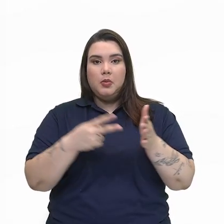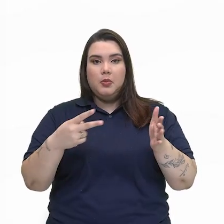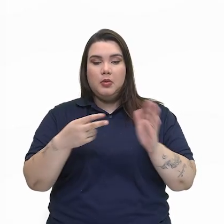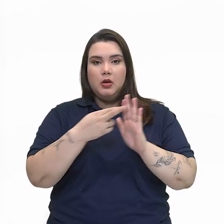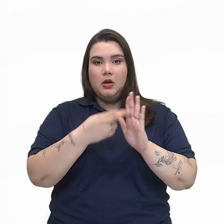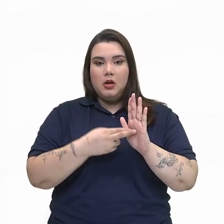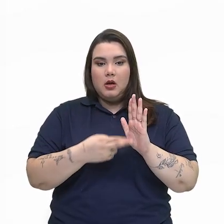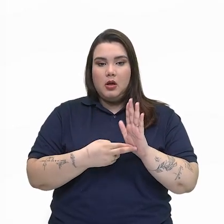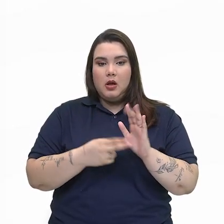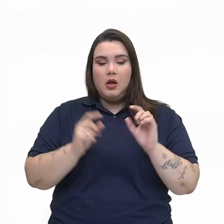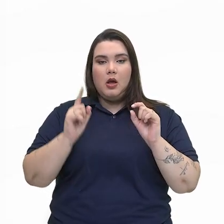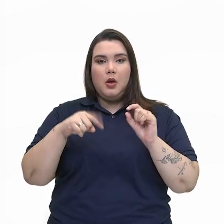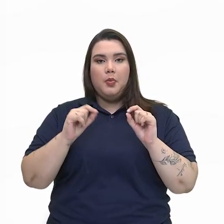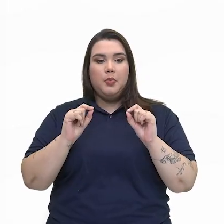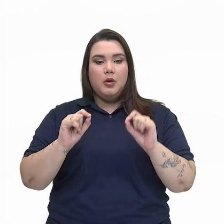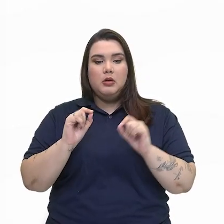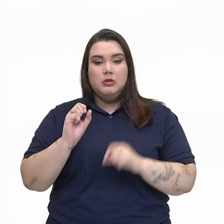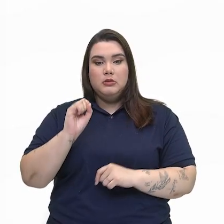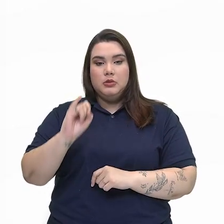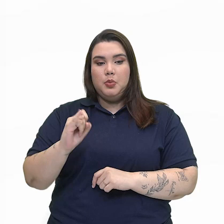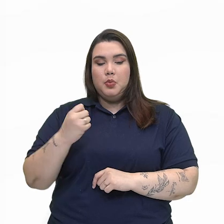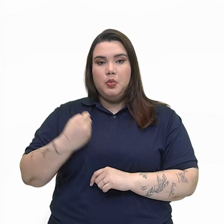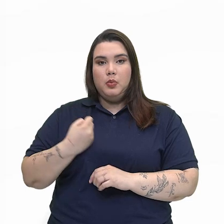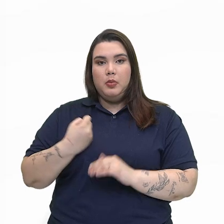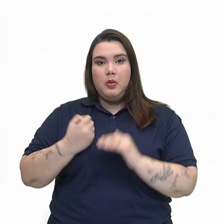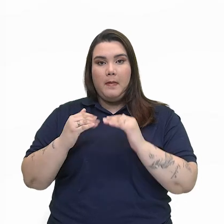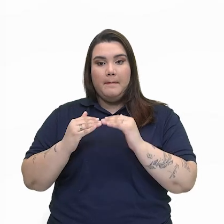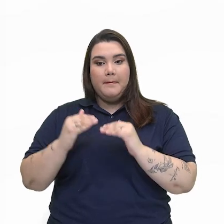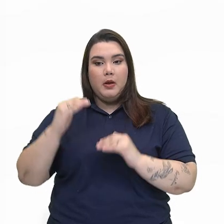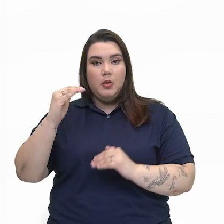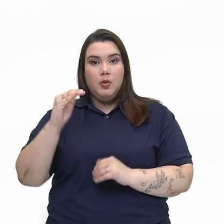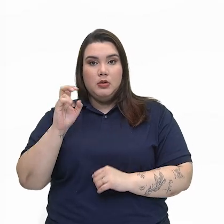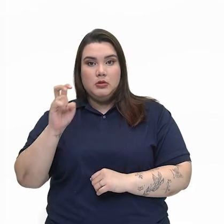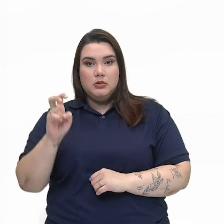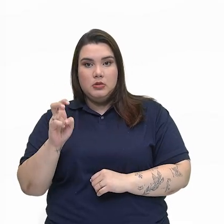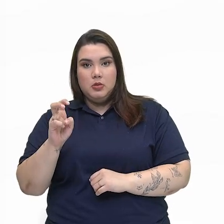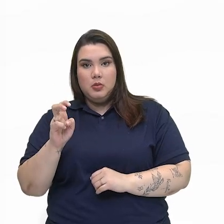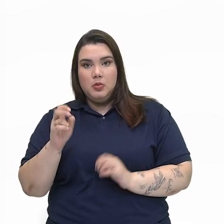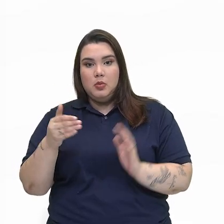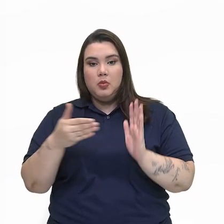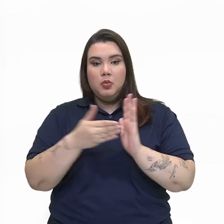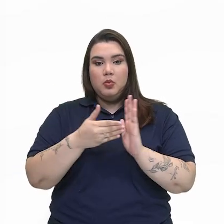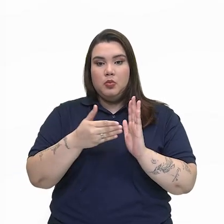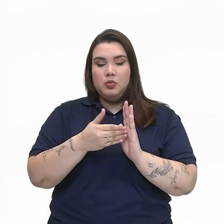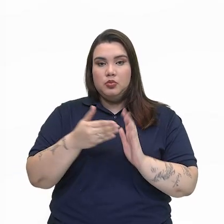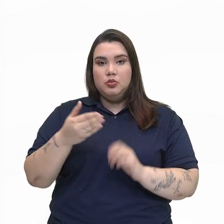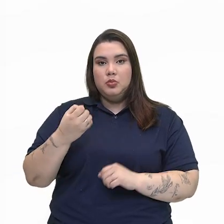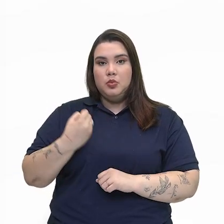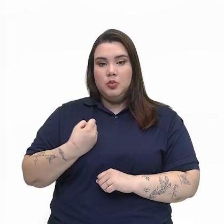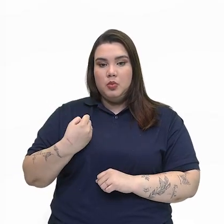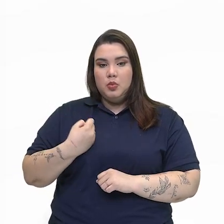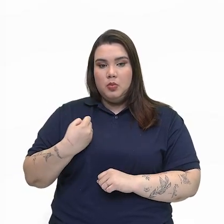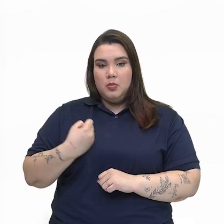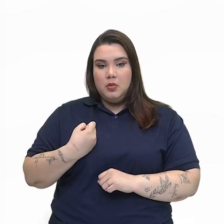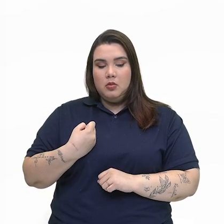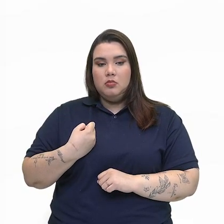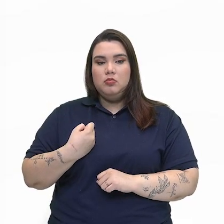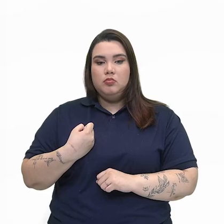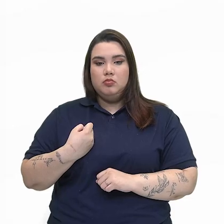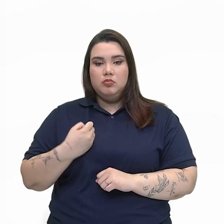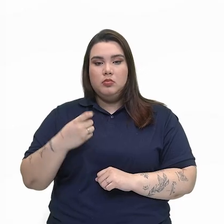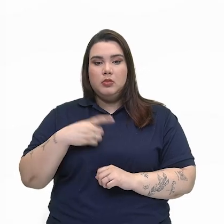for maior que 5, o último algarismo de interesse